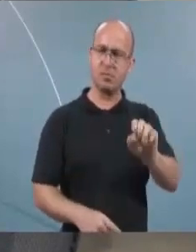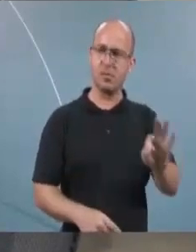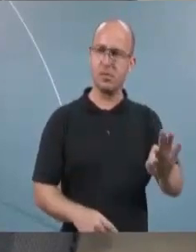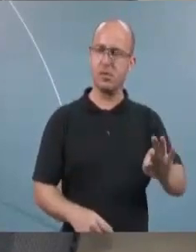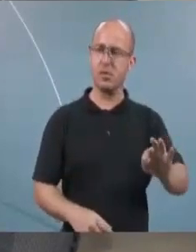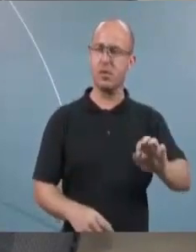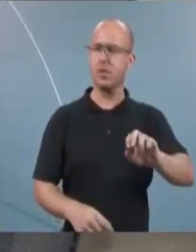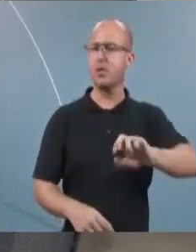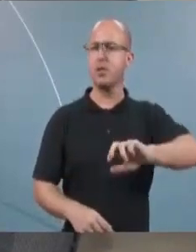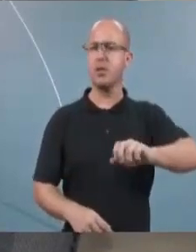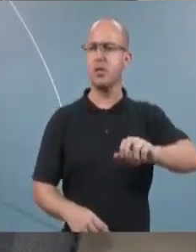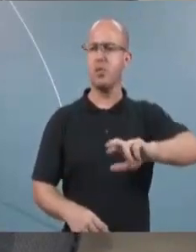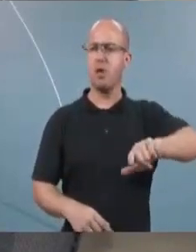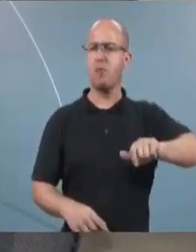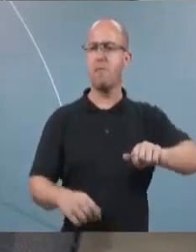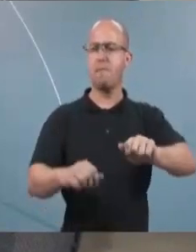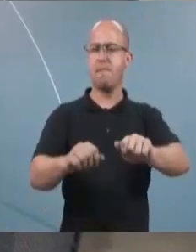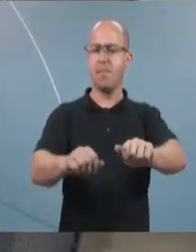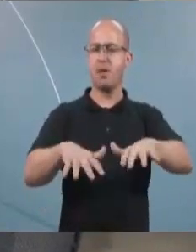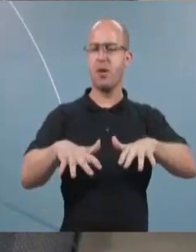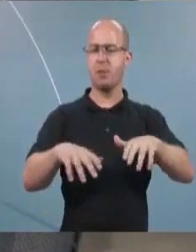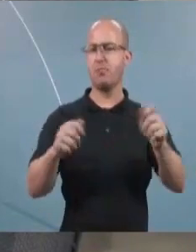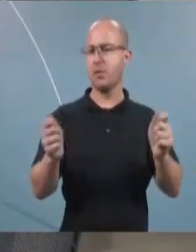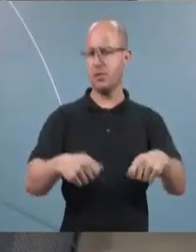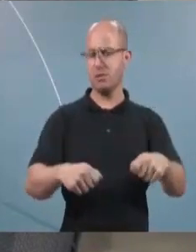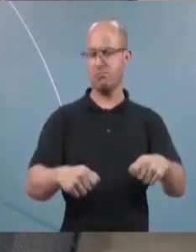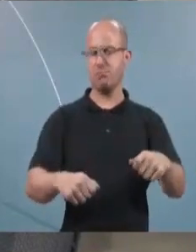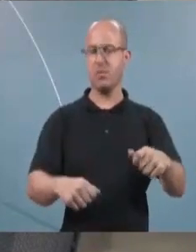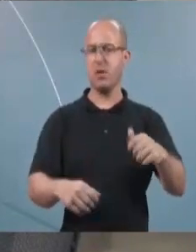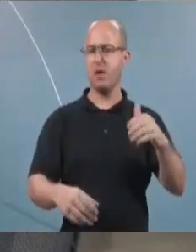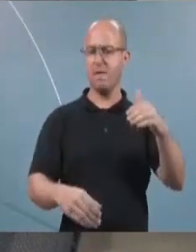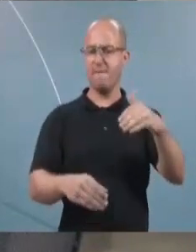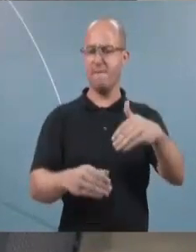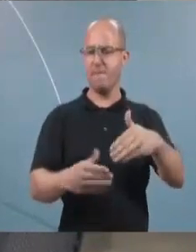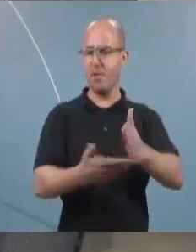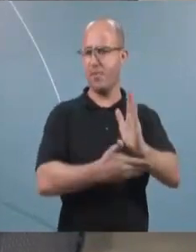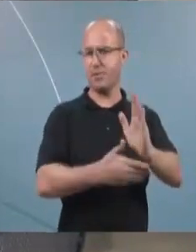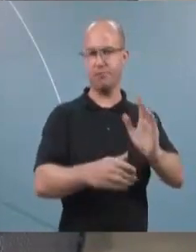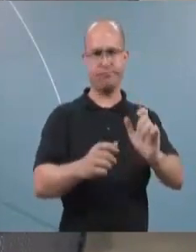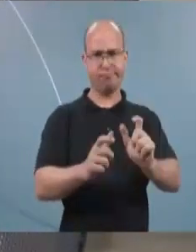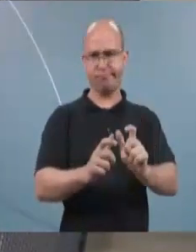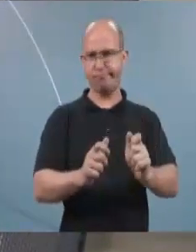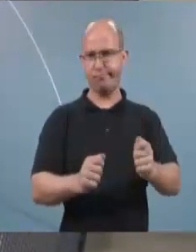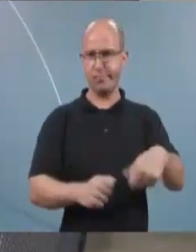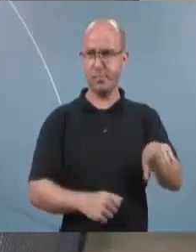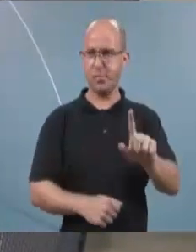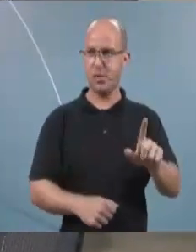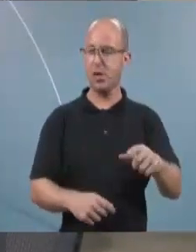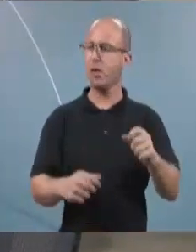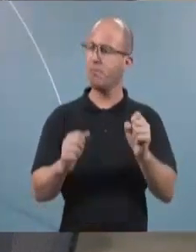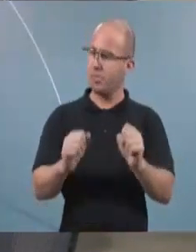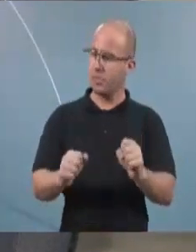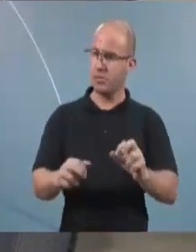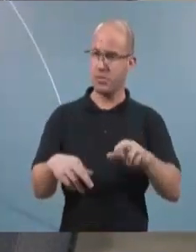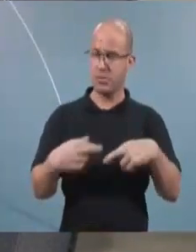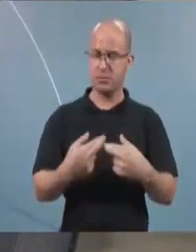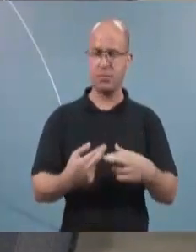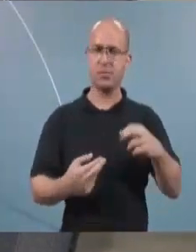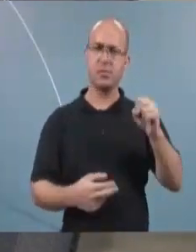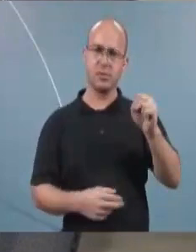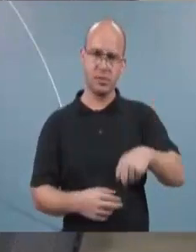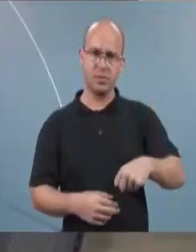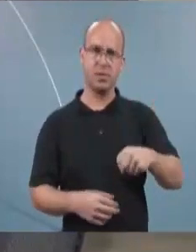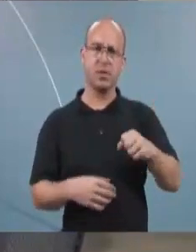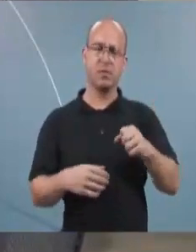precisa plenário pra gente fazer isso não precisa aprovação necessária porque poderia ser uma sessão solene aqui